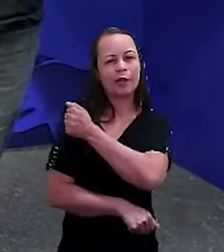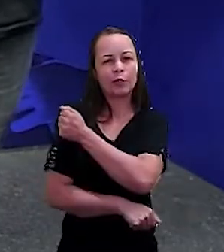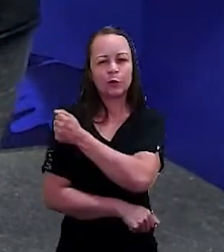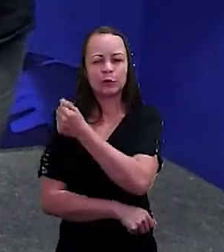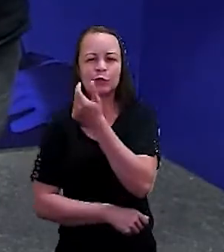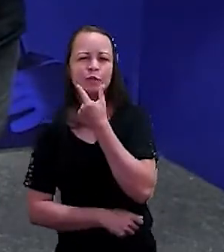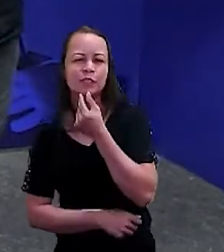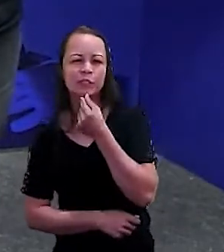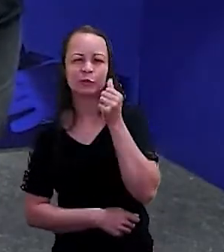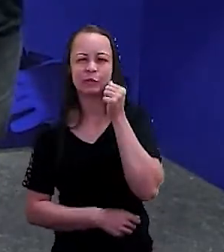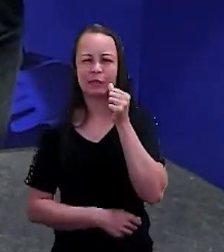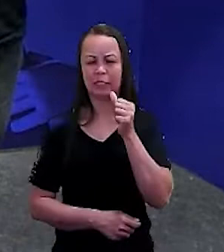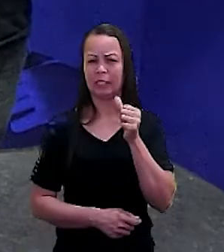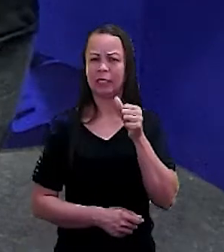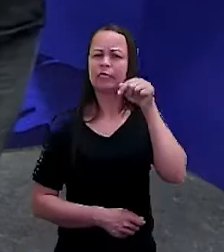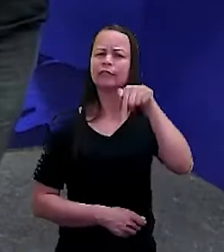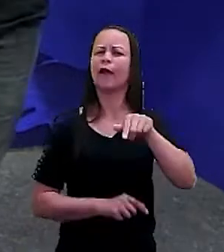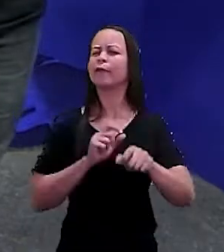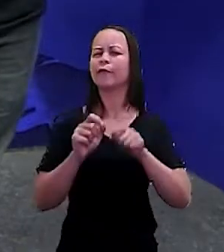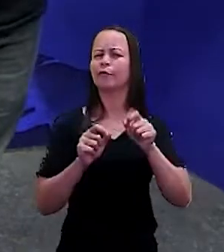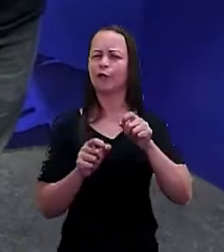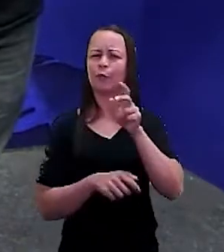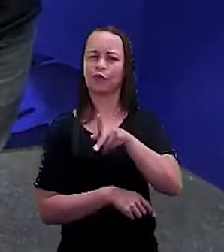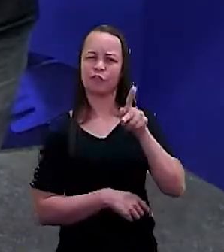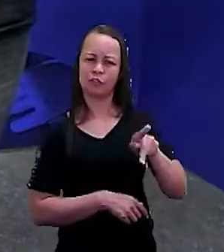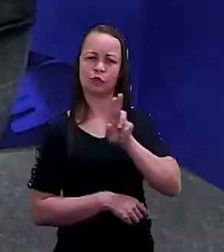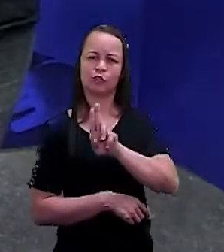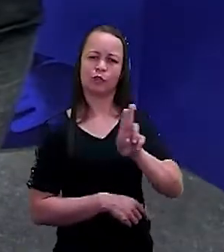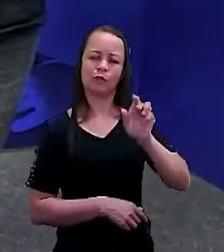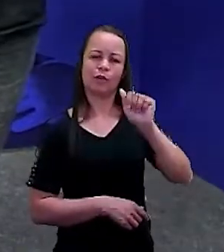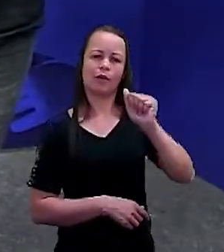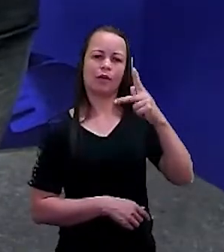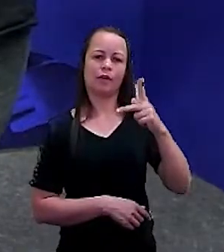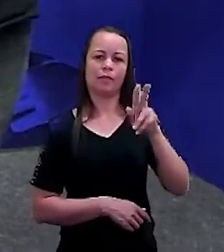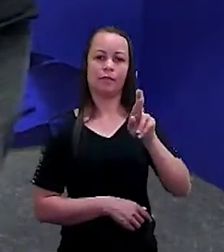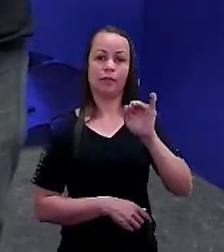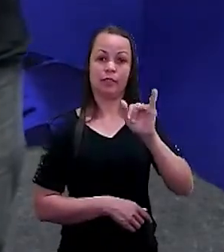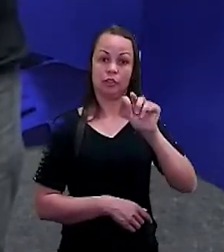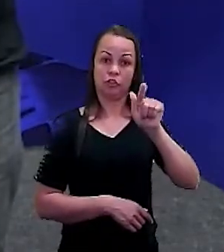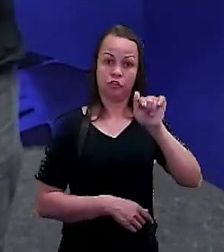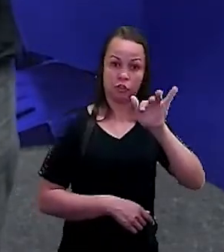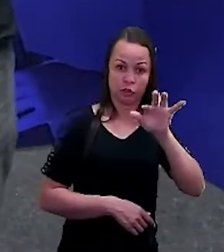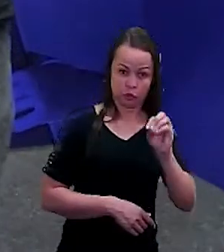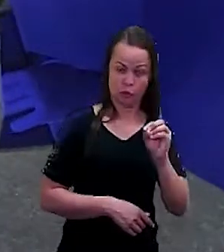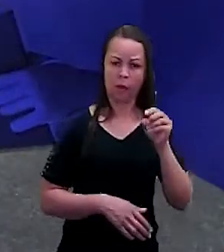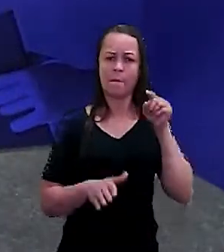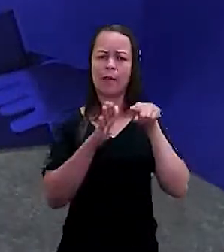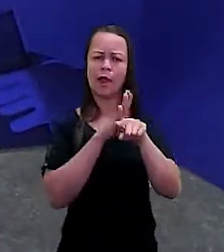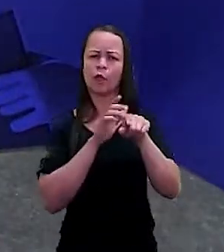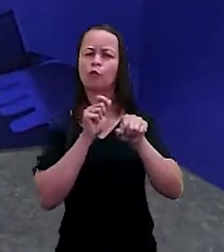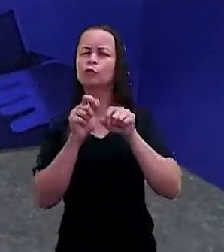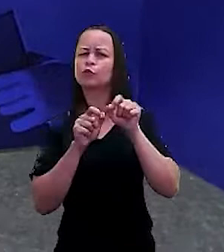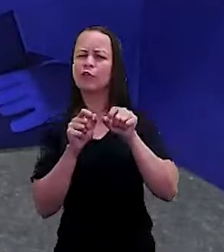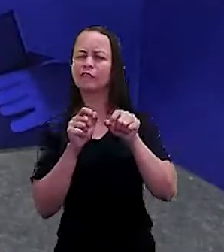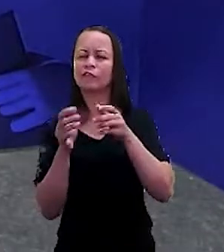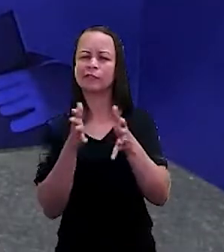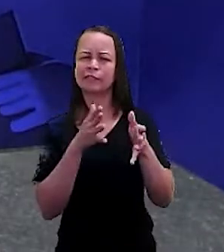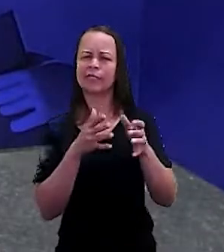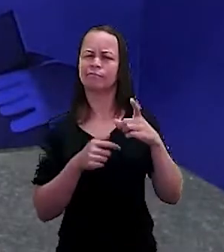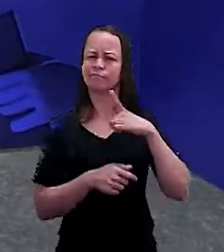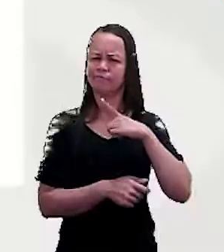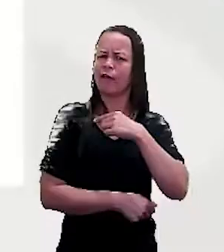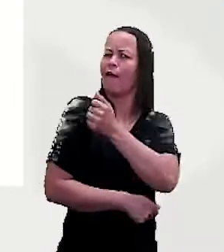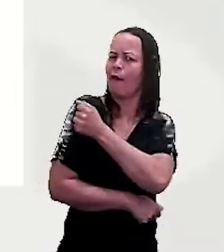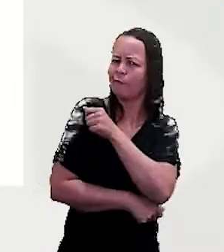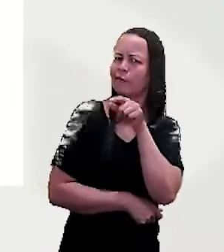tem aluno, quem é que está aqui na área, o professor Aprígio, fazendo aquela perguntinha básica, importante. Tem aluno aí? Eu espero que sim. Vou pedir para a